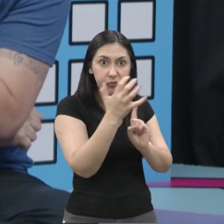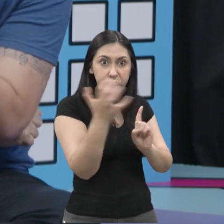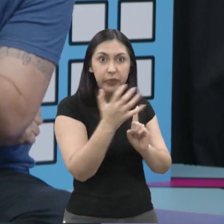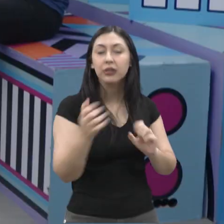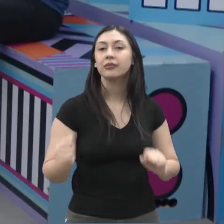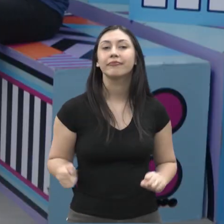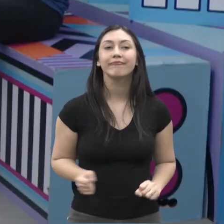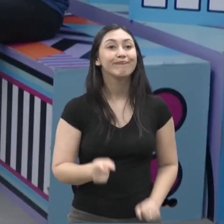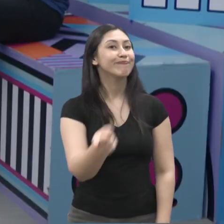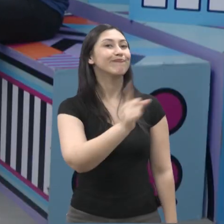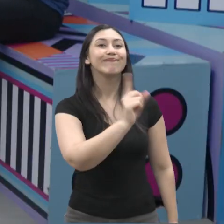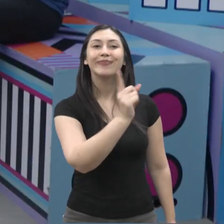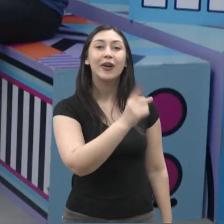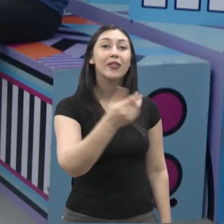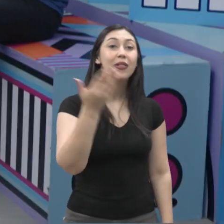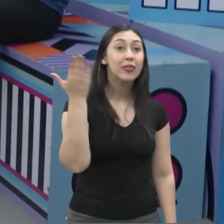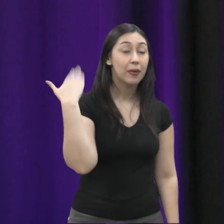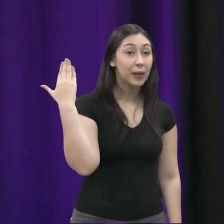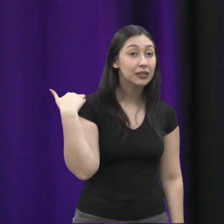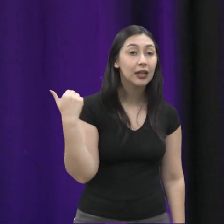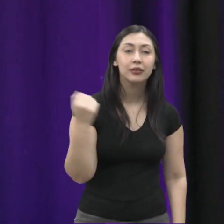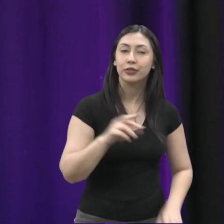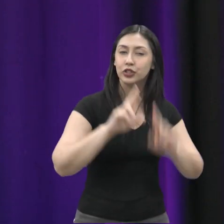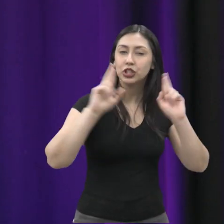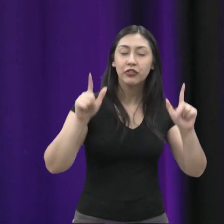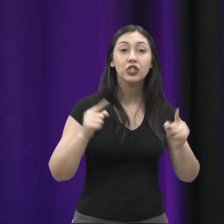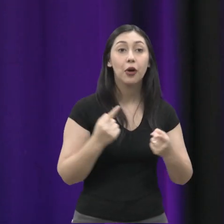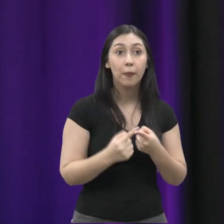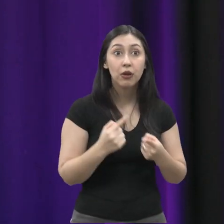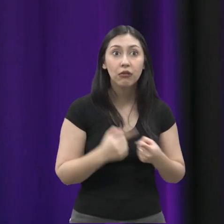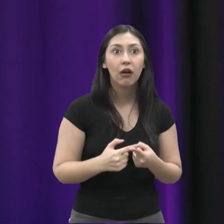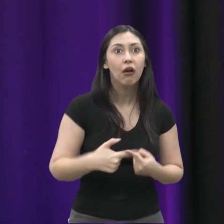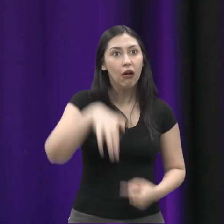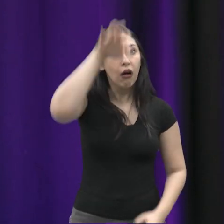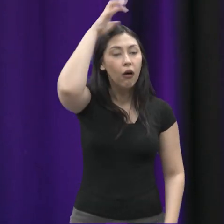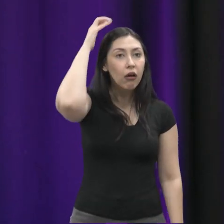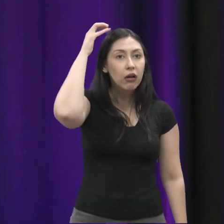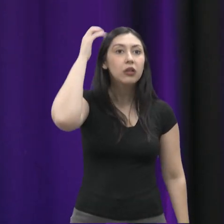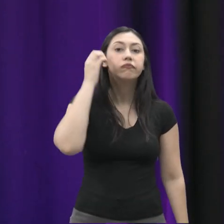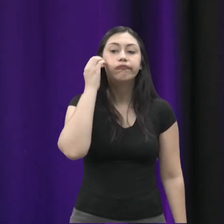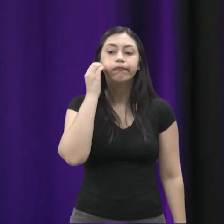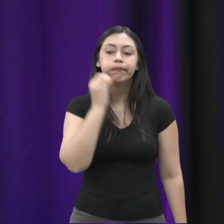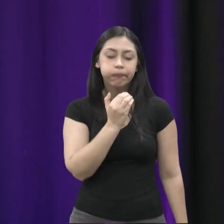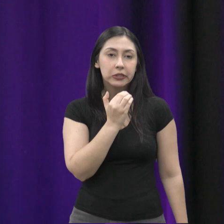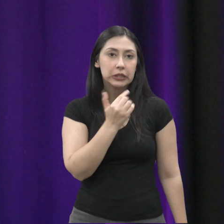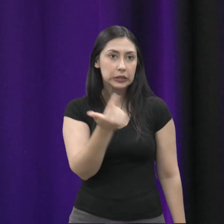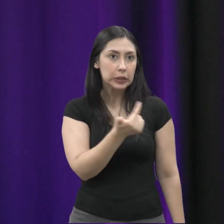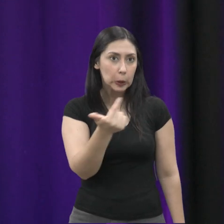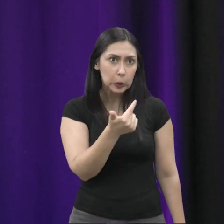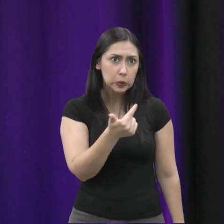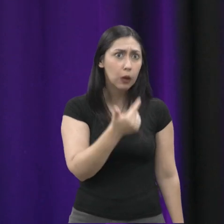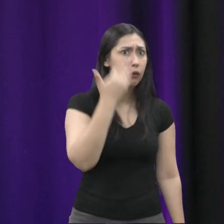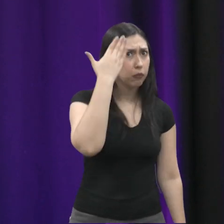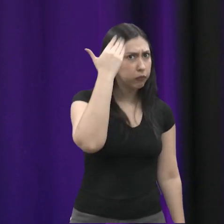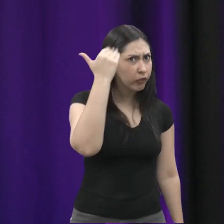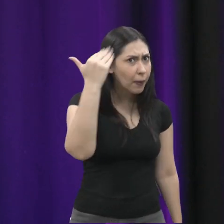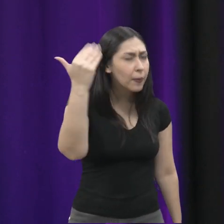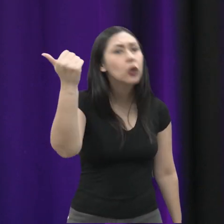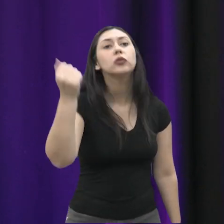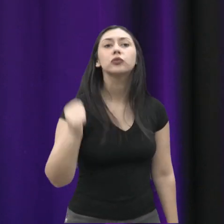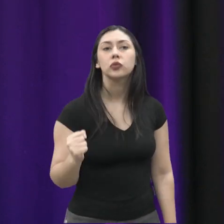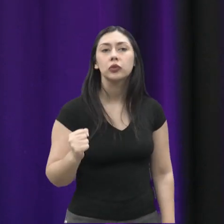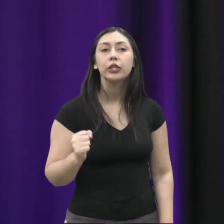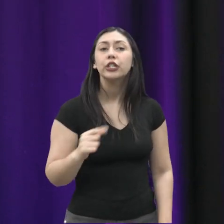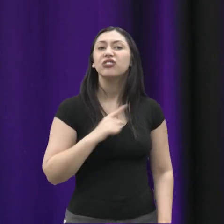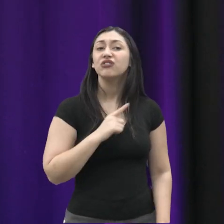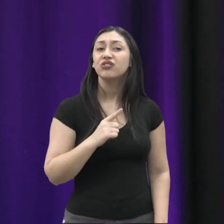nada? Naquele momento, não. Dom Pedro II é famoso como um dos monarcas mais modernos para sua época.